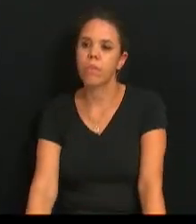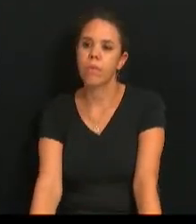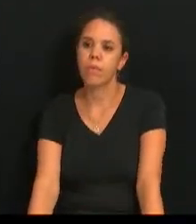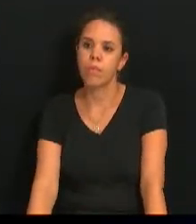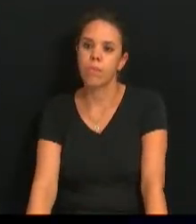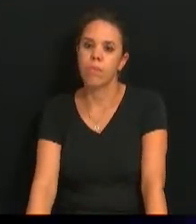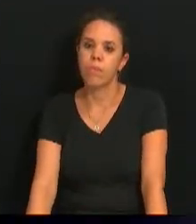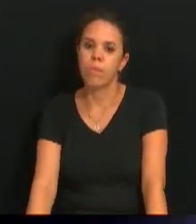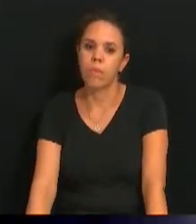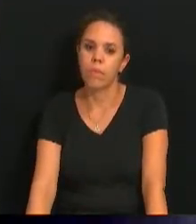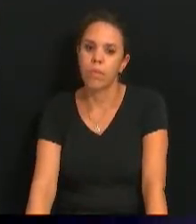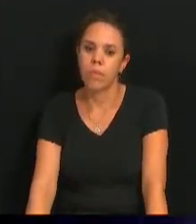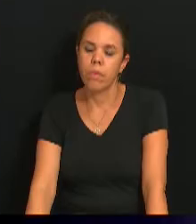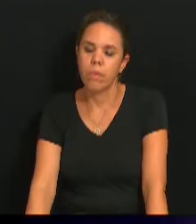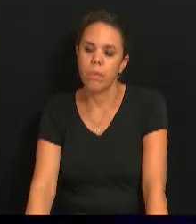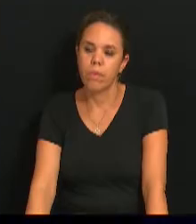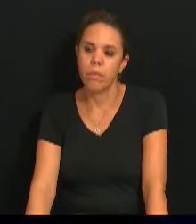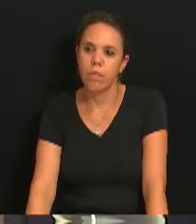isso.